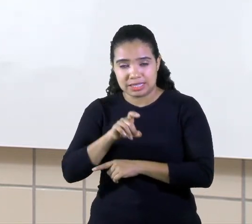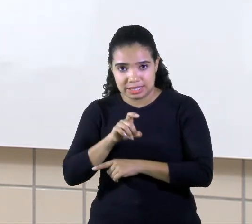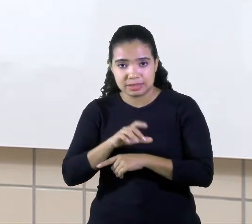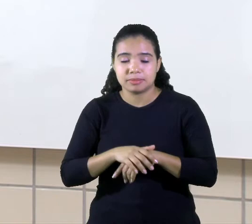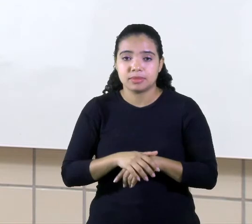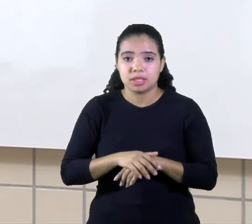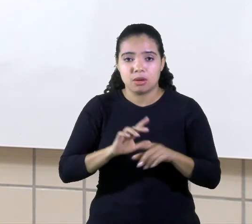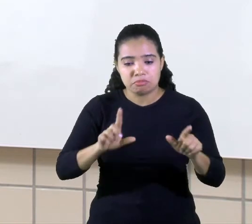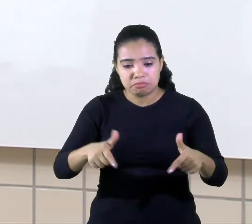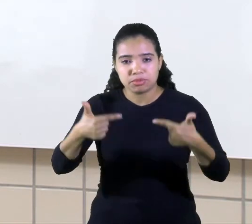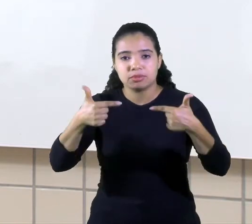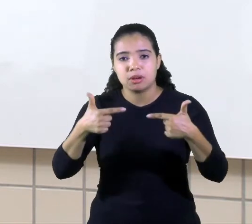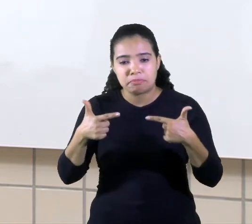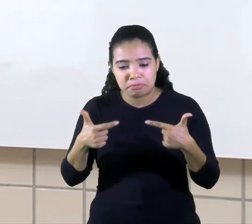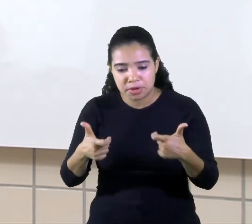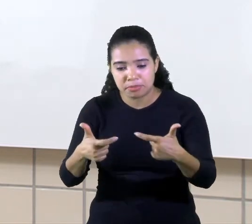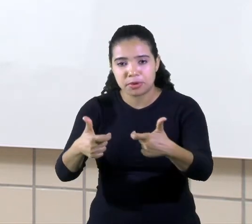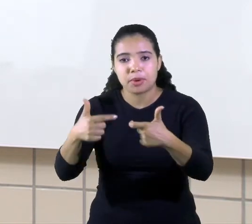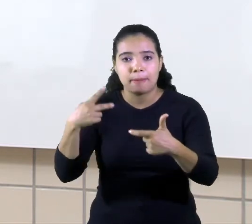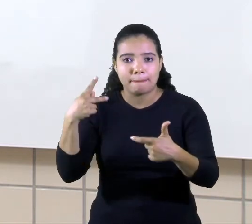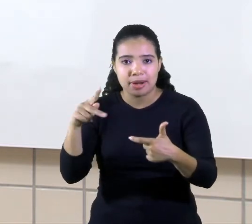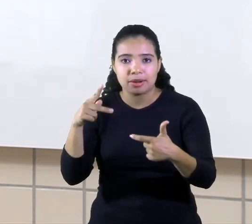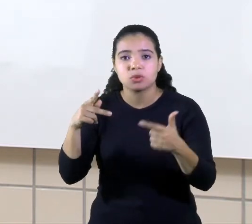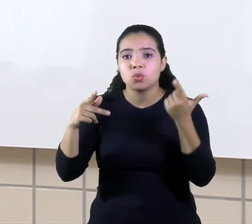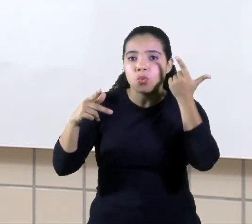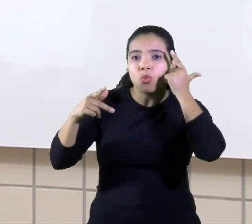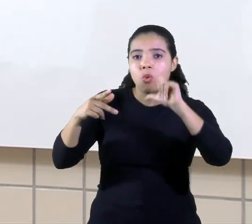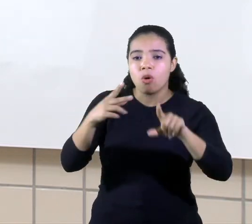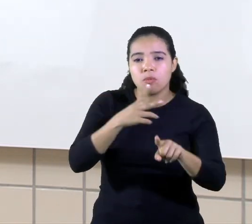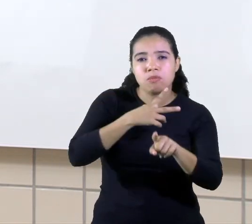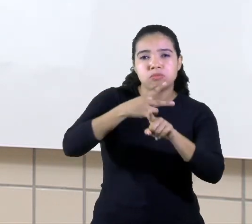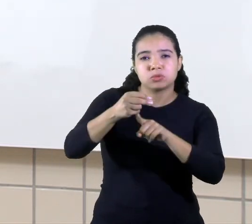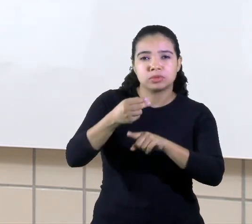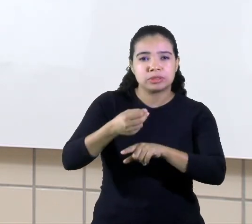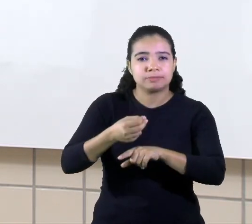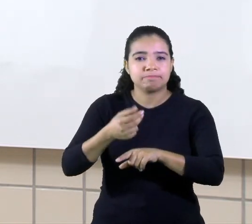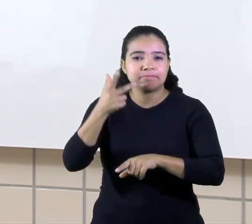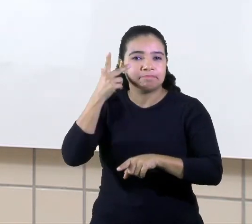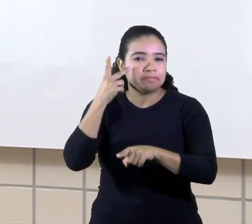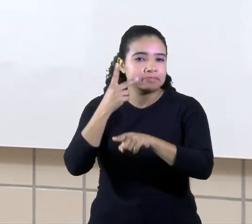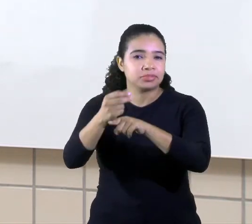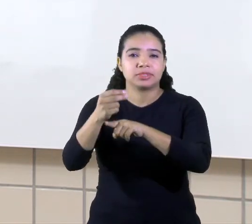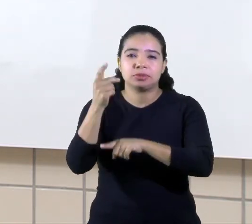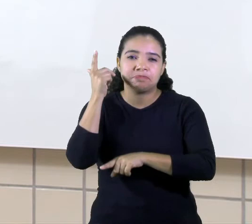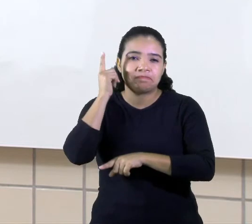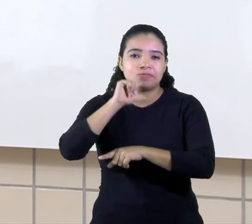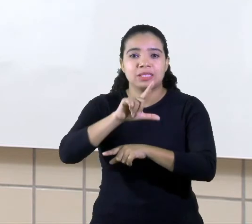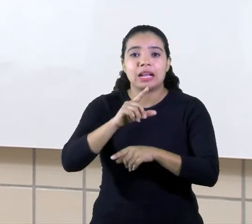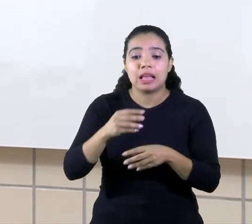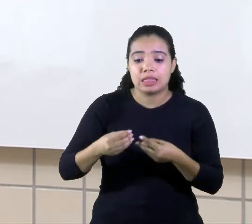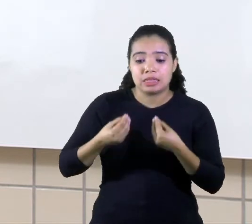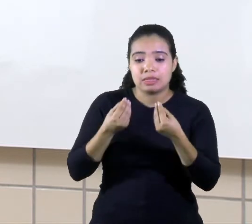na Guerra do Paraguai, veio vitorioso e recebeu um